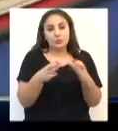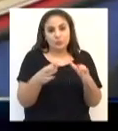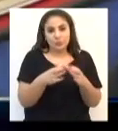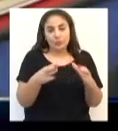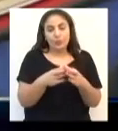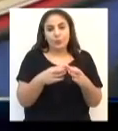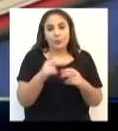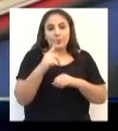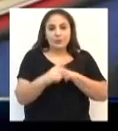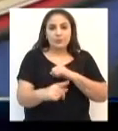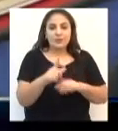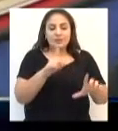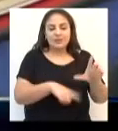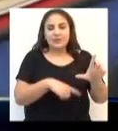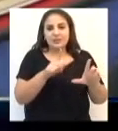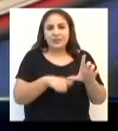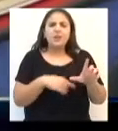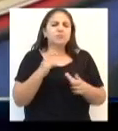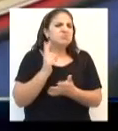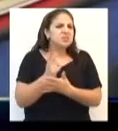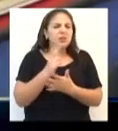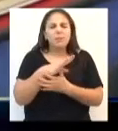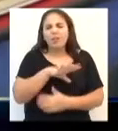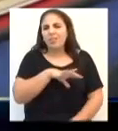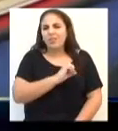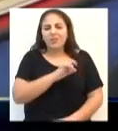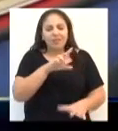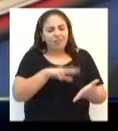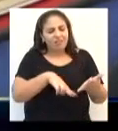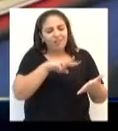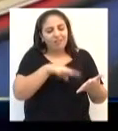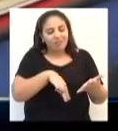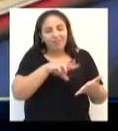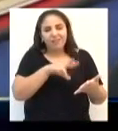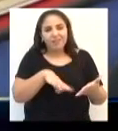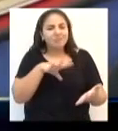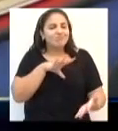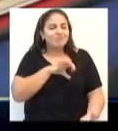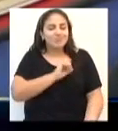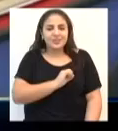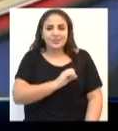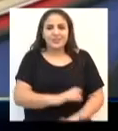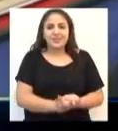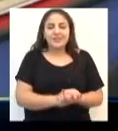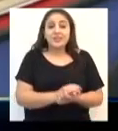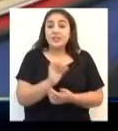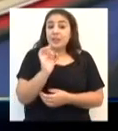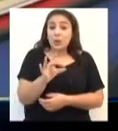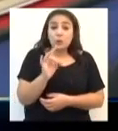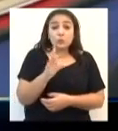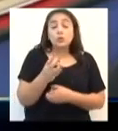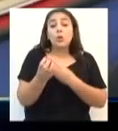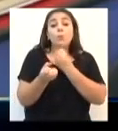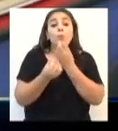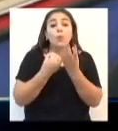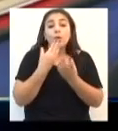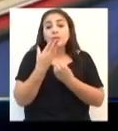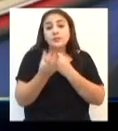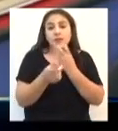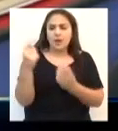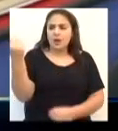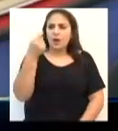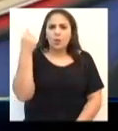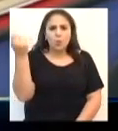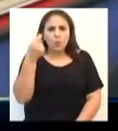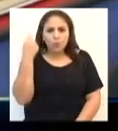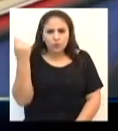Letras. Sempre gostei muito de leitura, sou um leitor inveterado, apaixonado, não só de poesia gaúcha ou